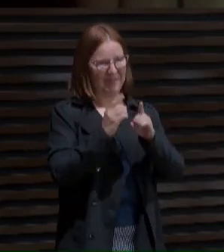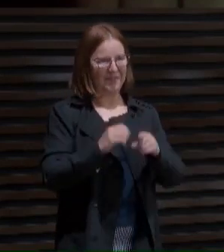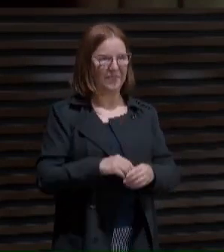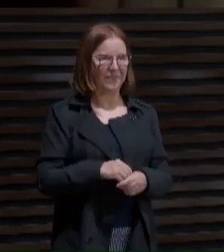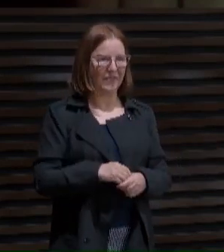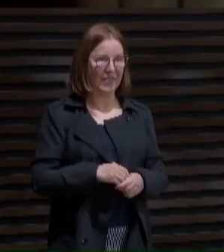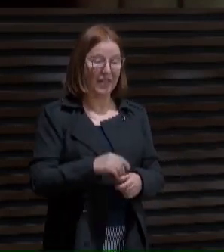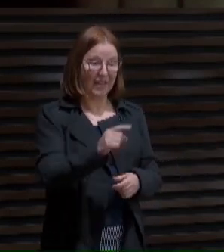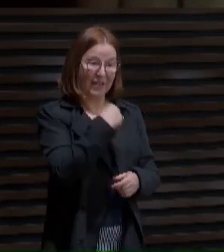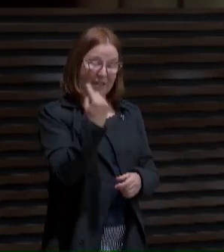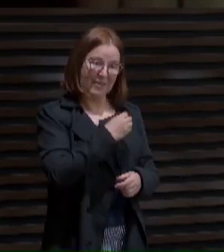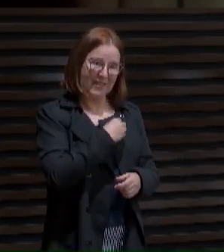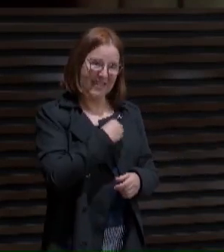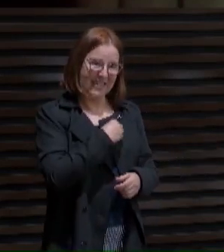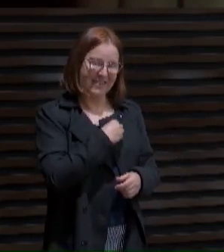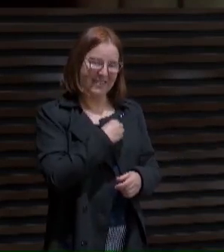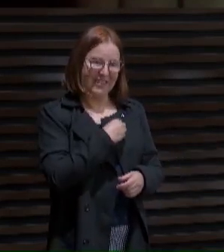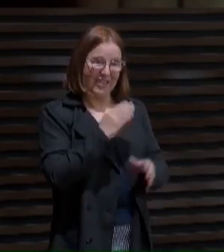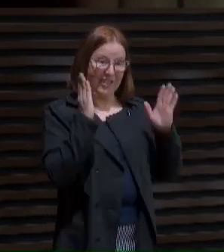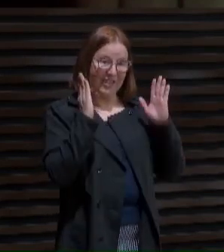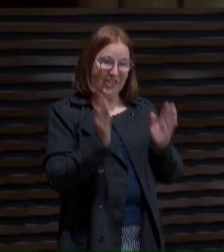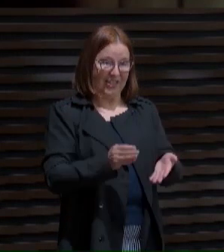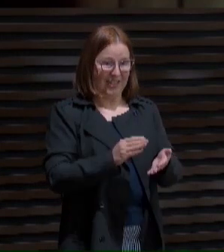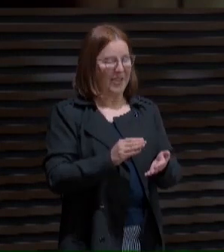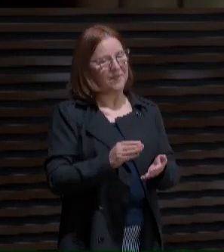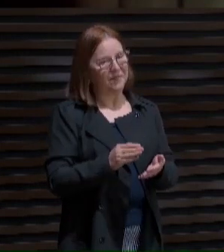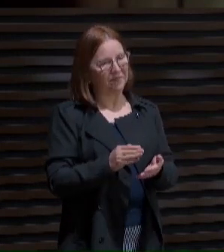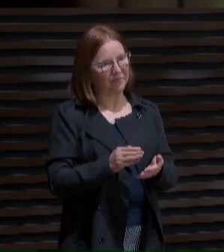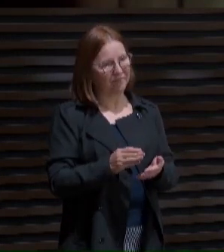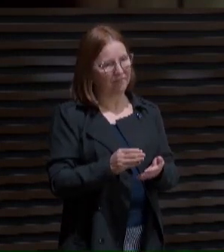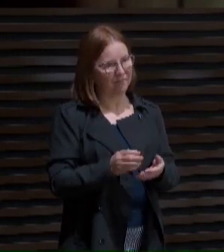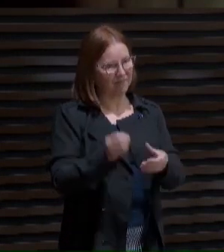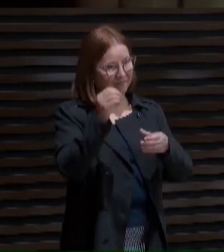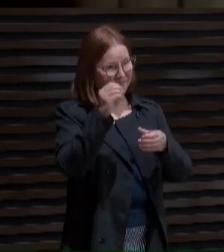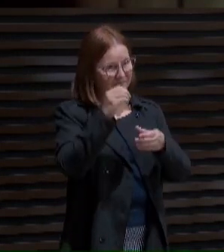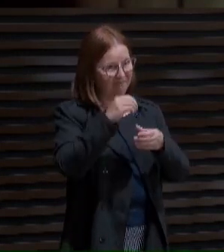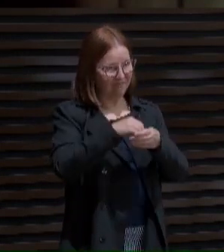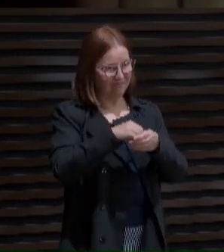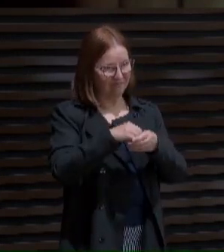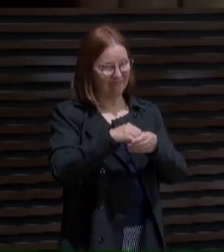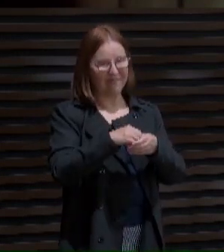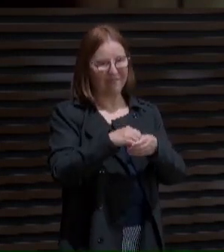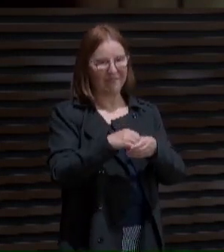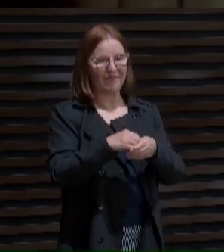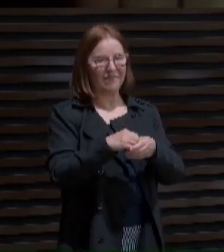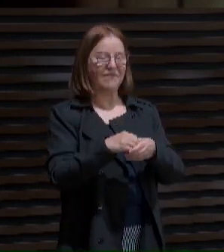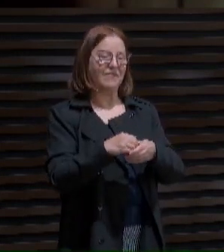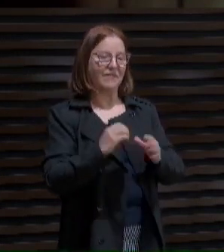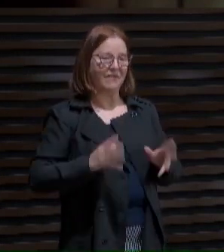Os nossos pecados já foram imputados a Cristo. E nós fomos feitos justiça de